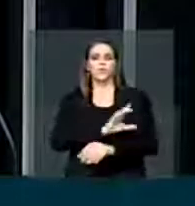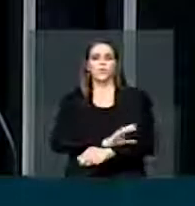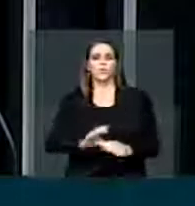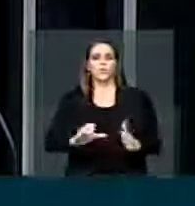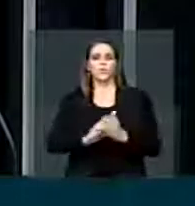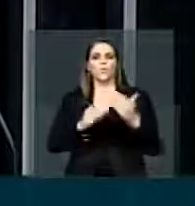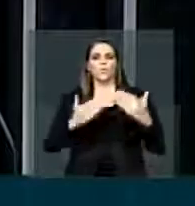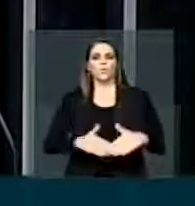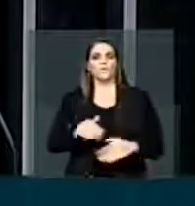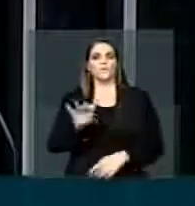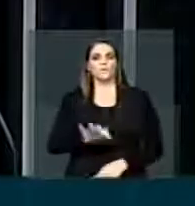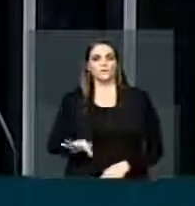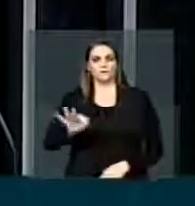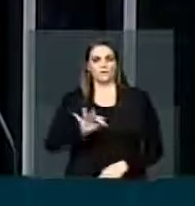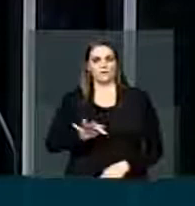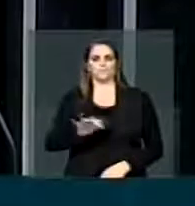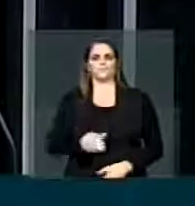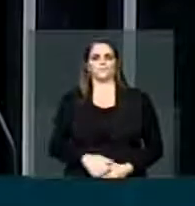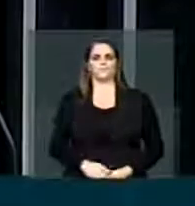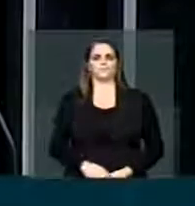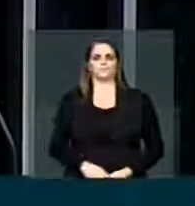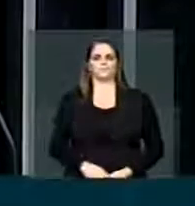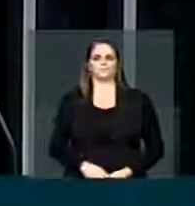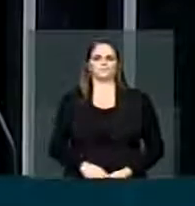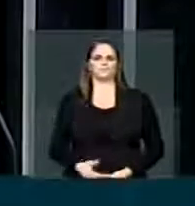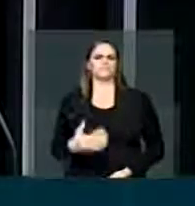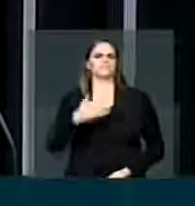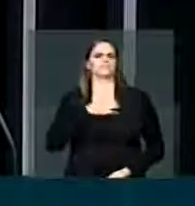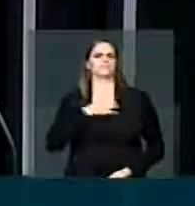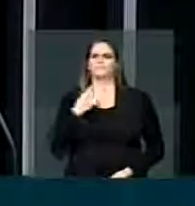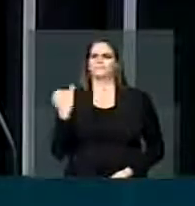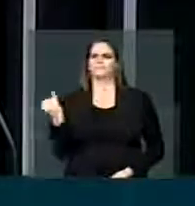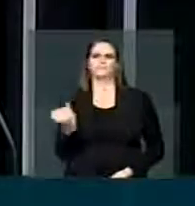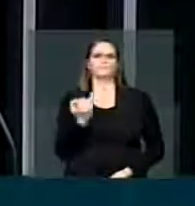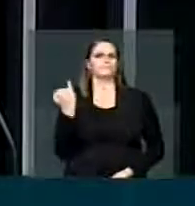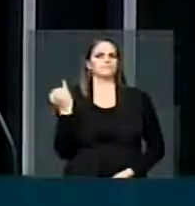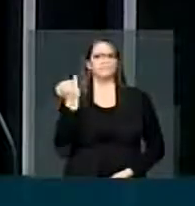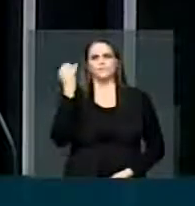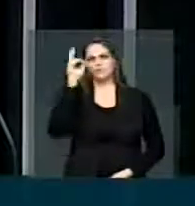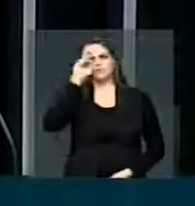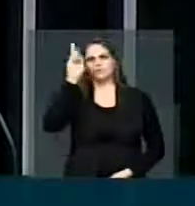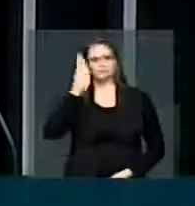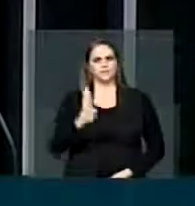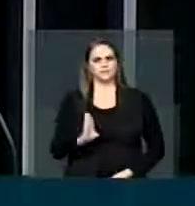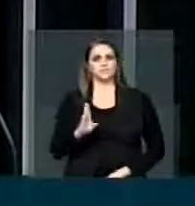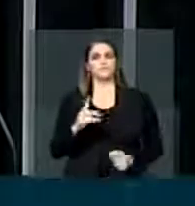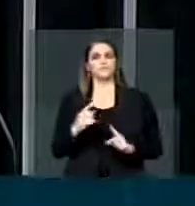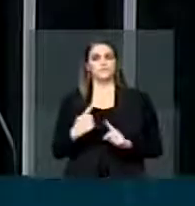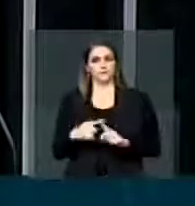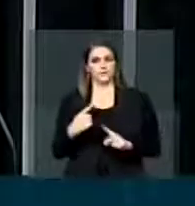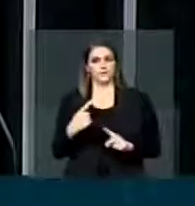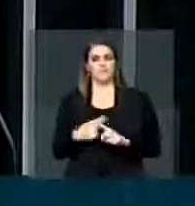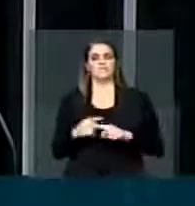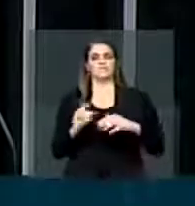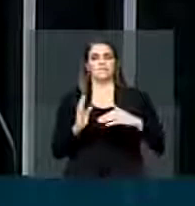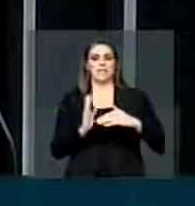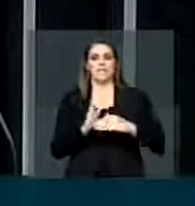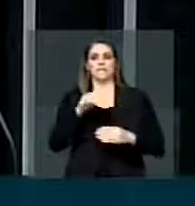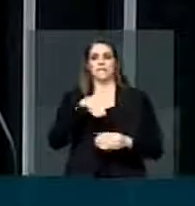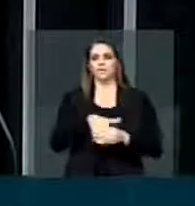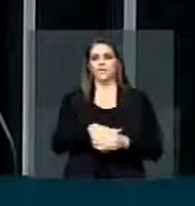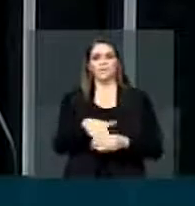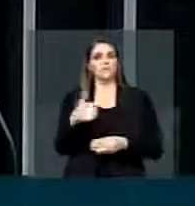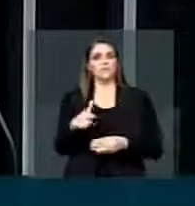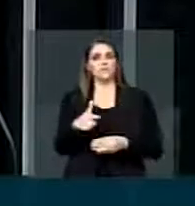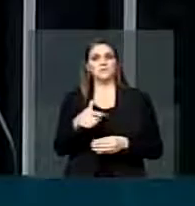federais. Essa votação tem para nós um momento muito histórico. Primeiro, porque o Senado votou sem